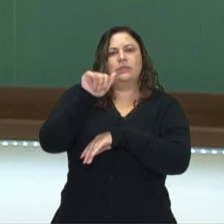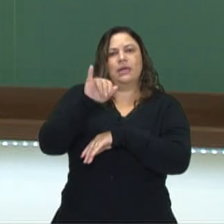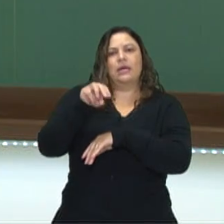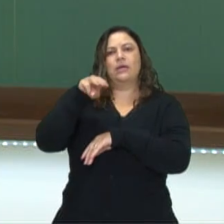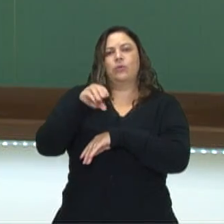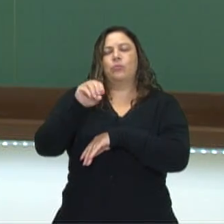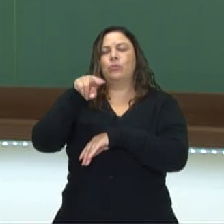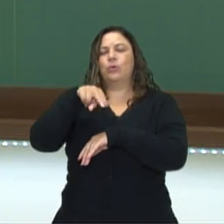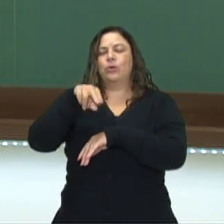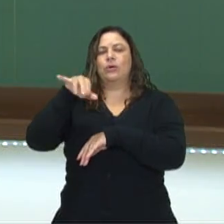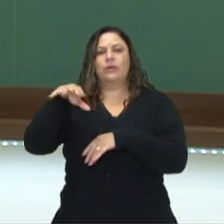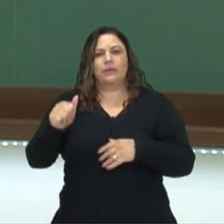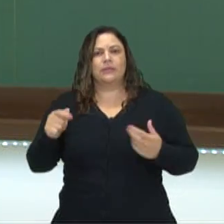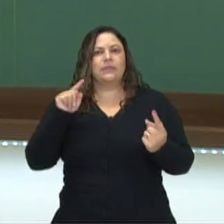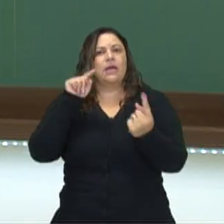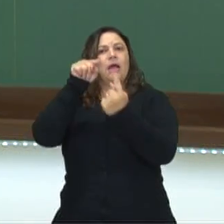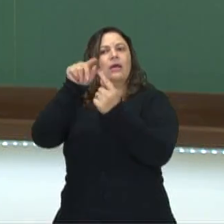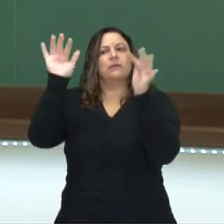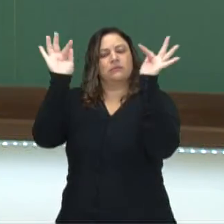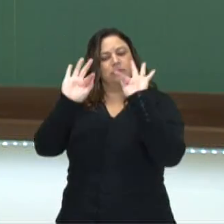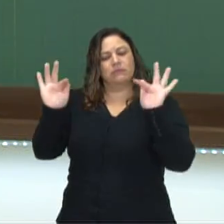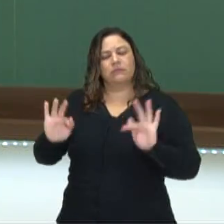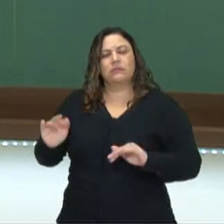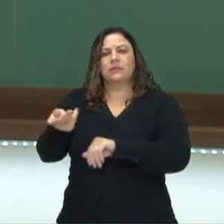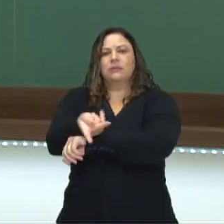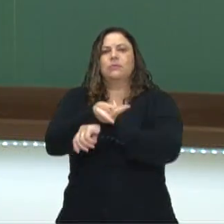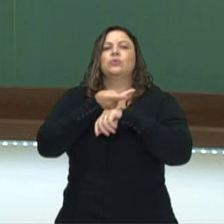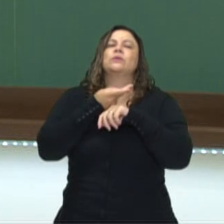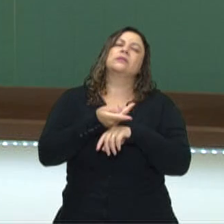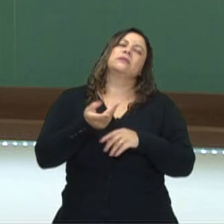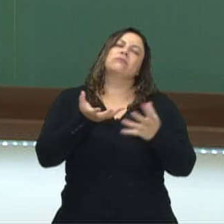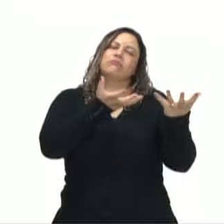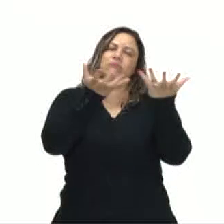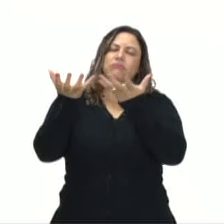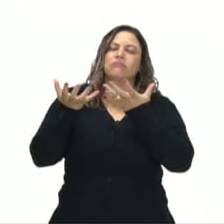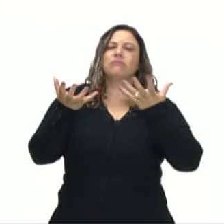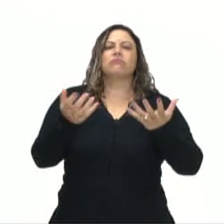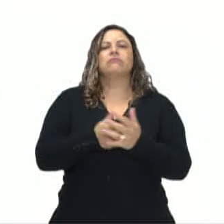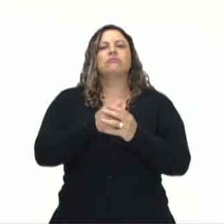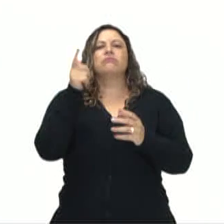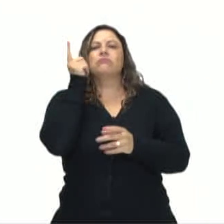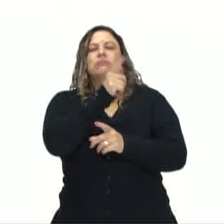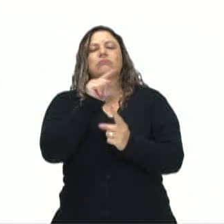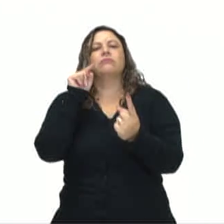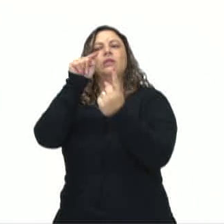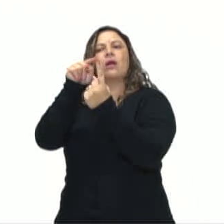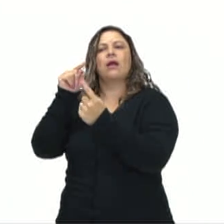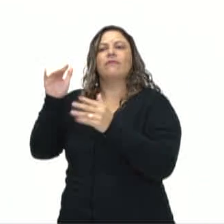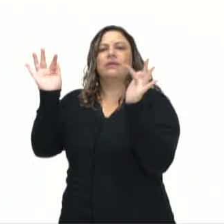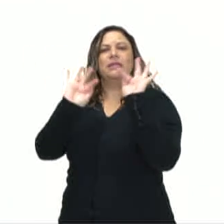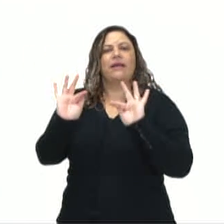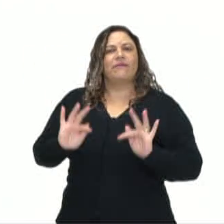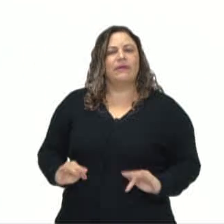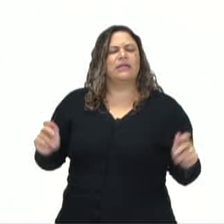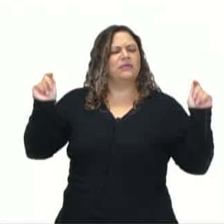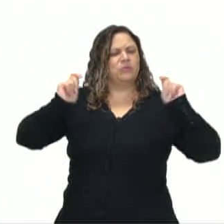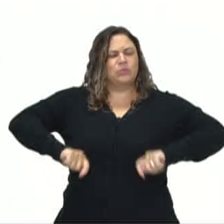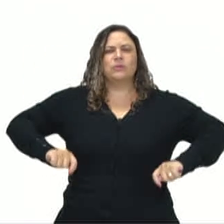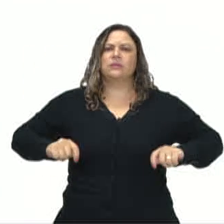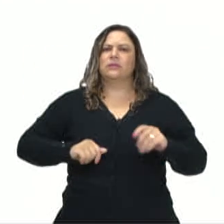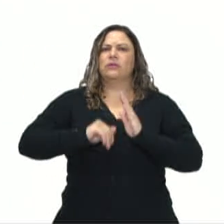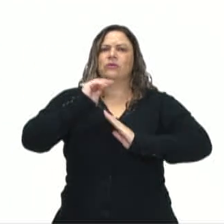a felicidade. É isso que todos buscamos, é isso que todos queremos. Alcançar uma vida feliz é possível através da